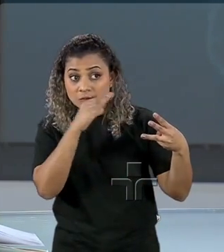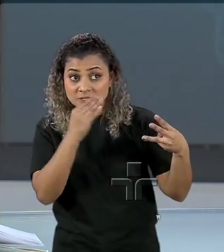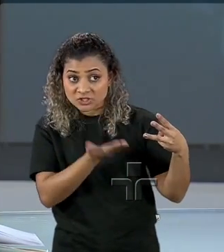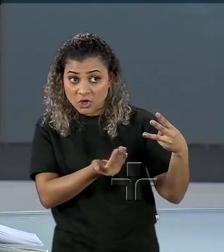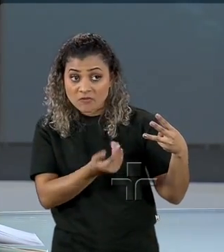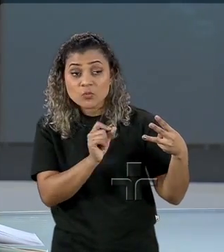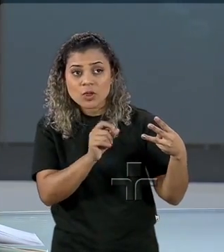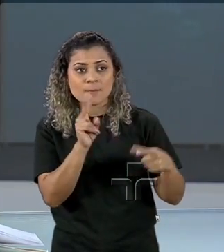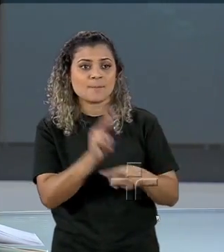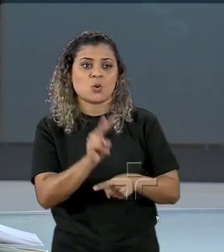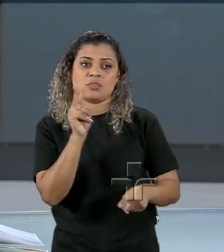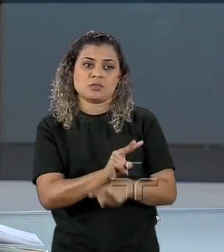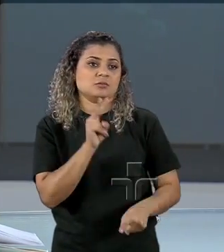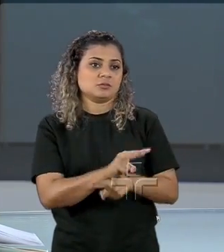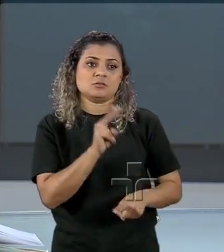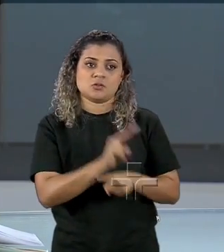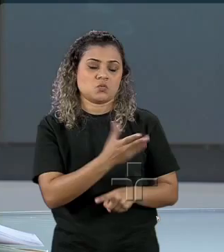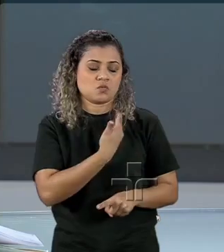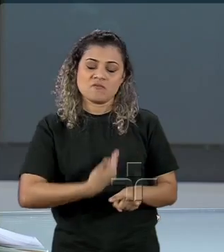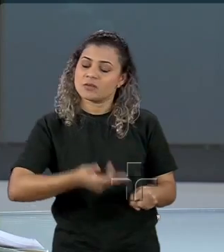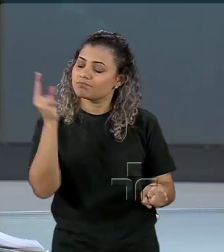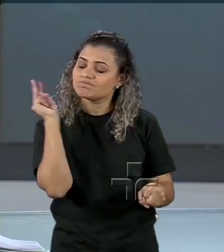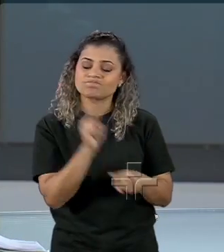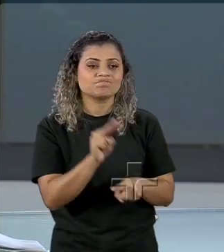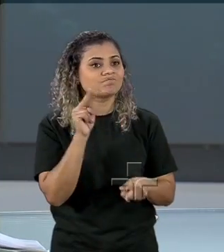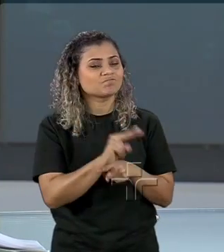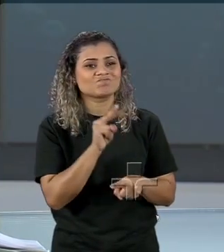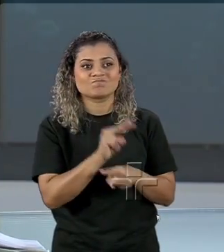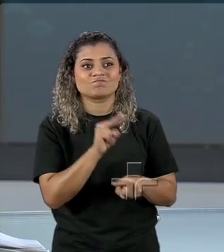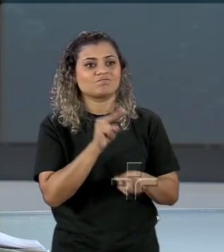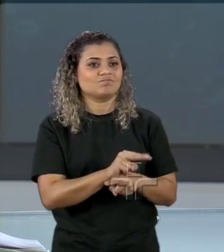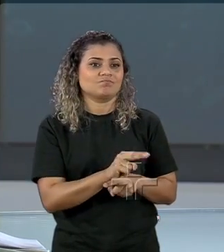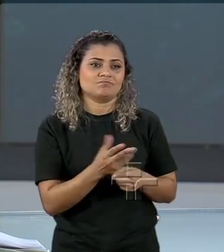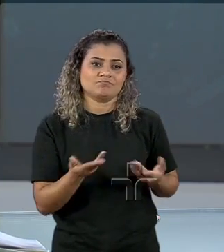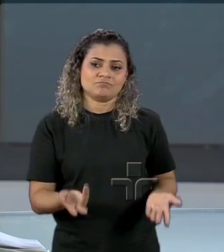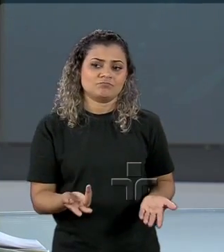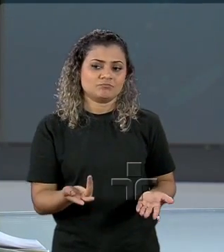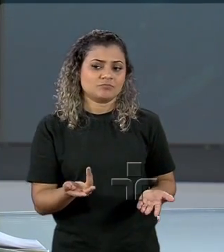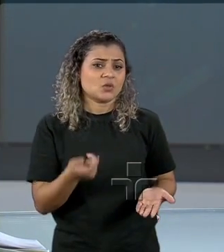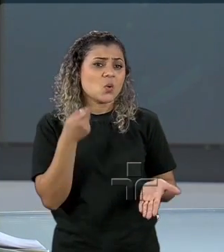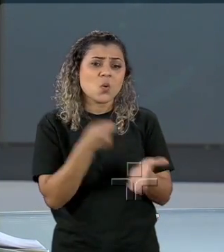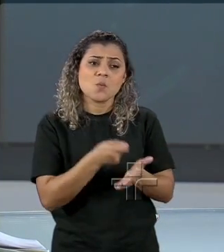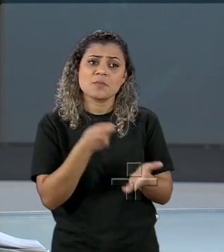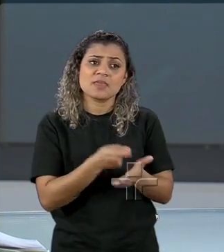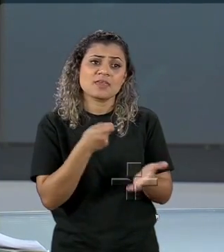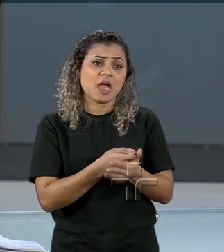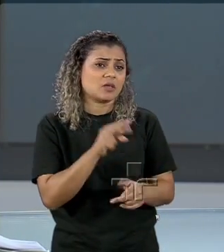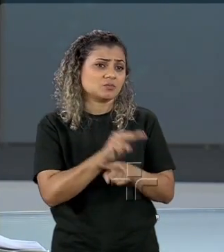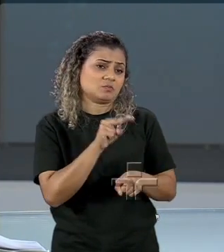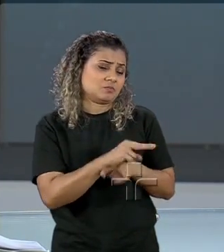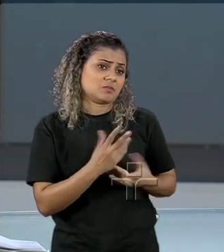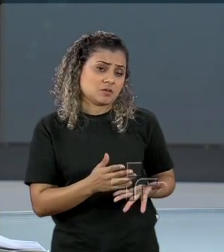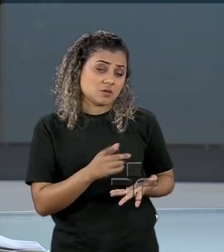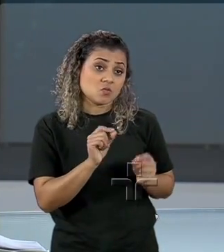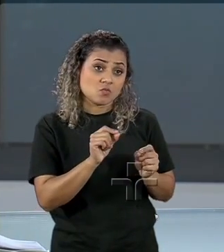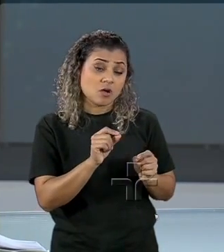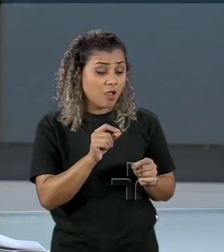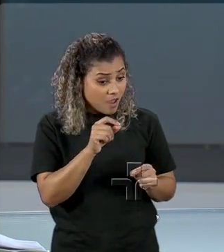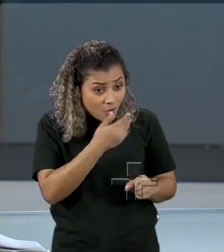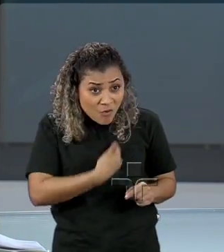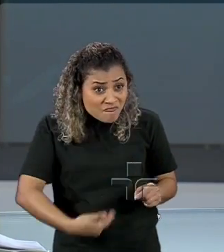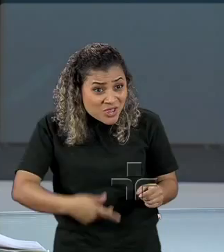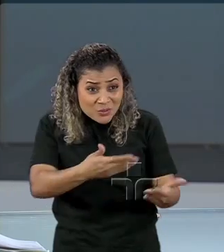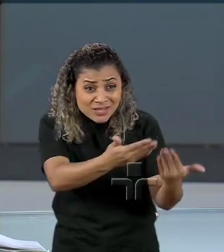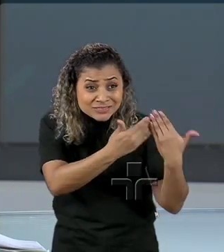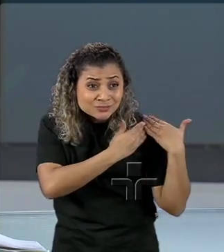direito à proteção estatal. É a única vez em que a Constituição diz assim, é dever da família, da sociedade e do Estado assegurar à criança,